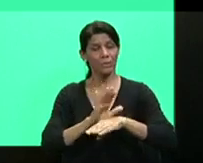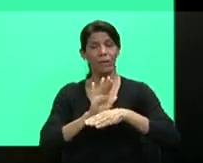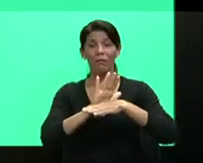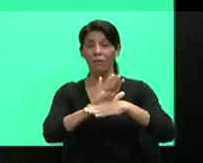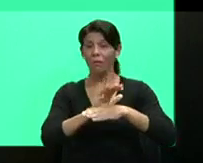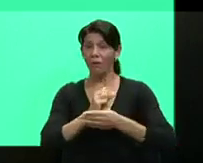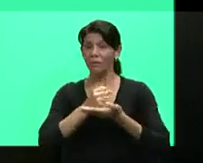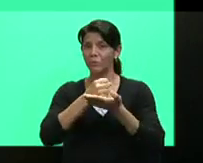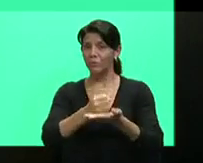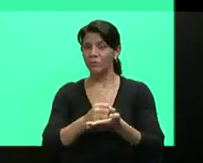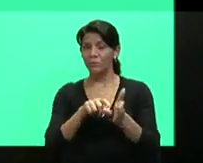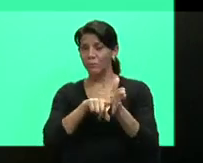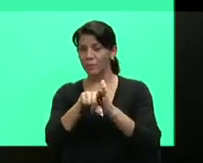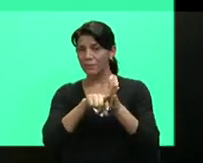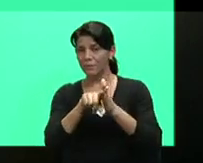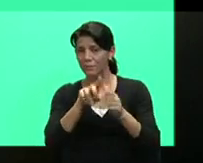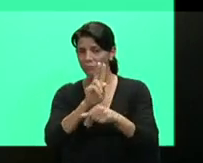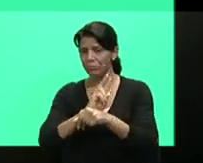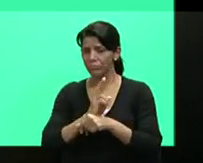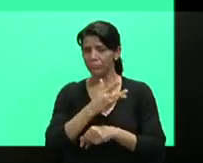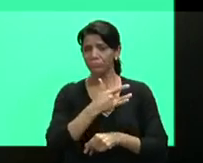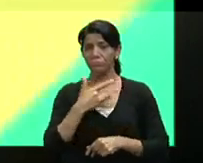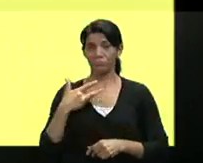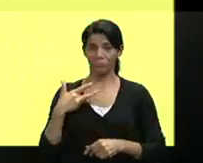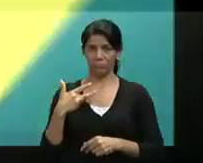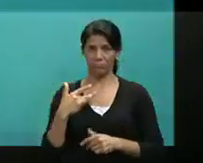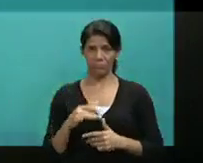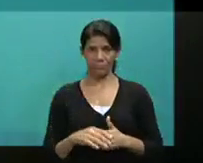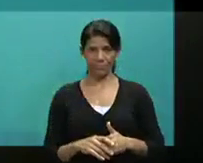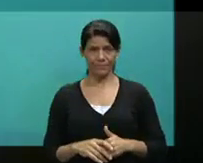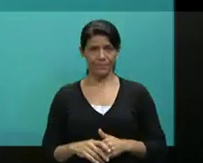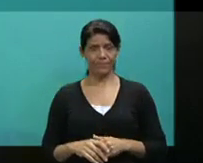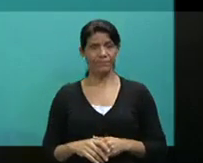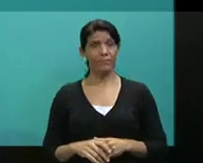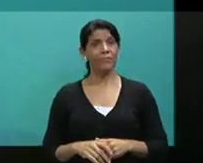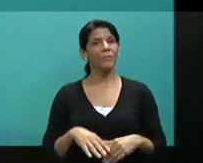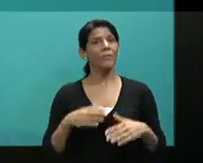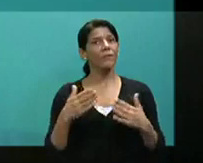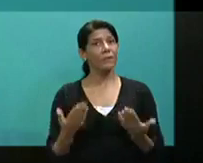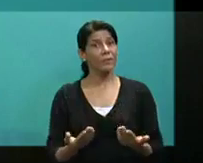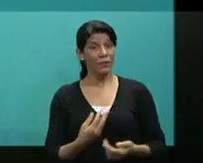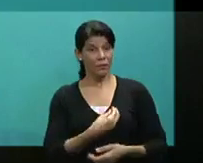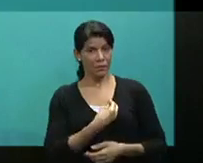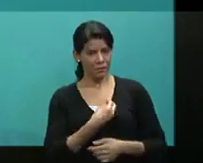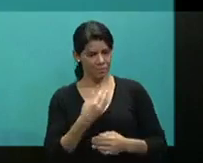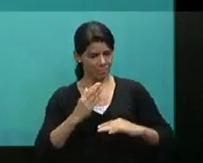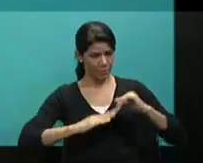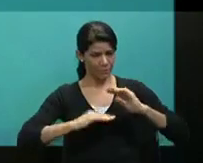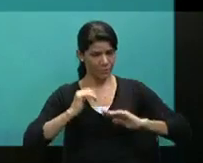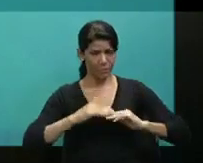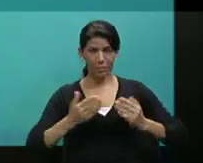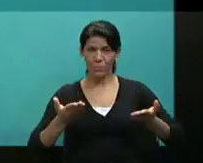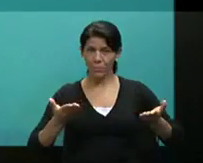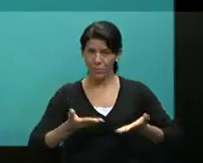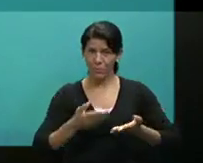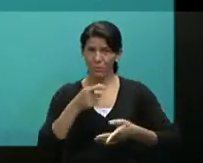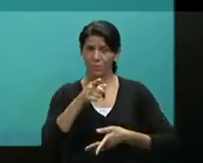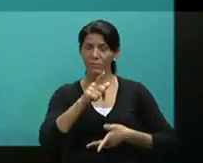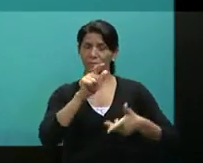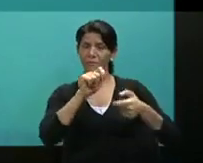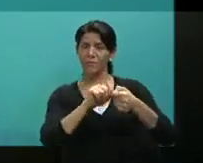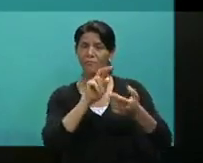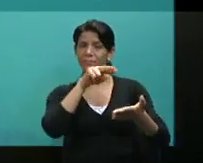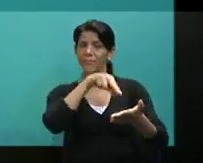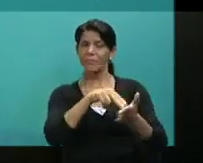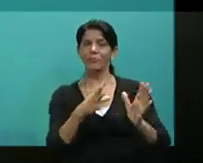assistência, pesquisa e vigilância em saúde. Na situação da realidade profissional dessa unidade, você fará